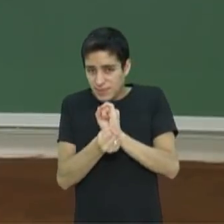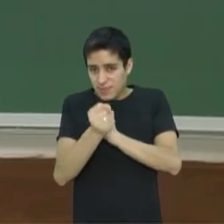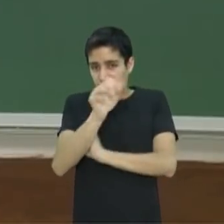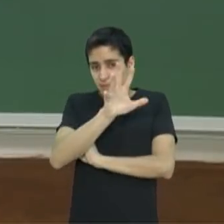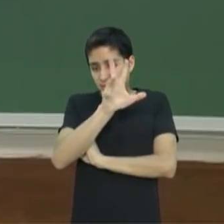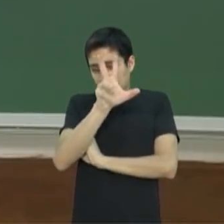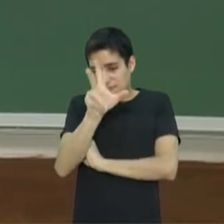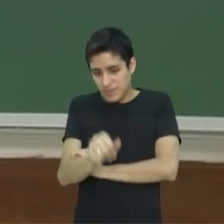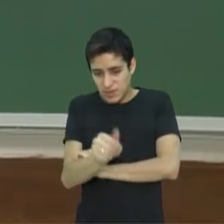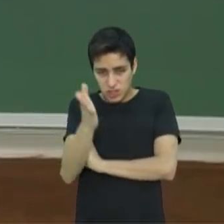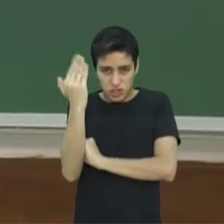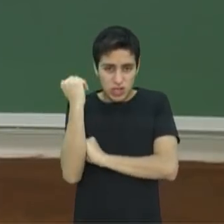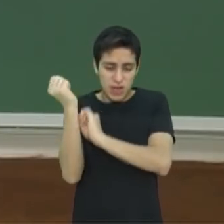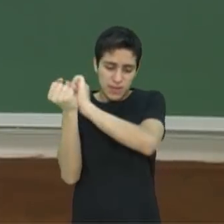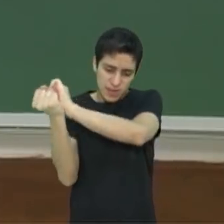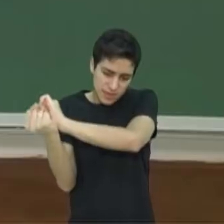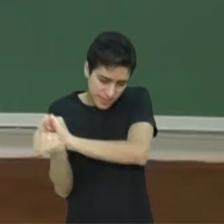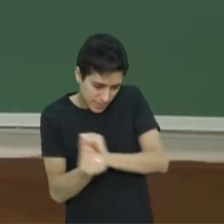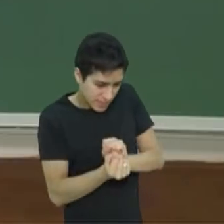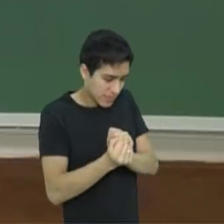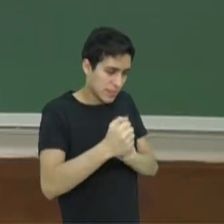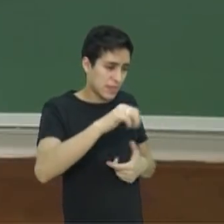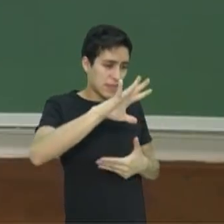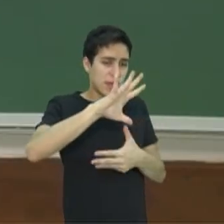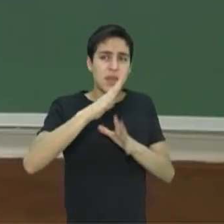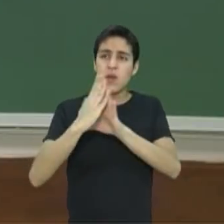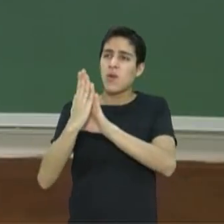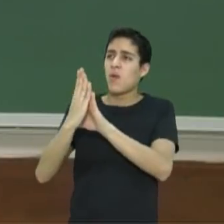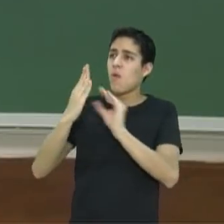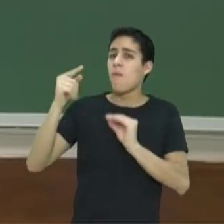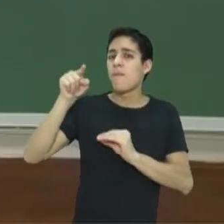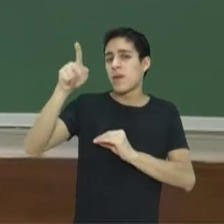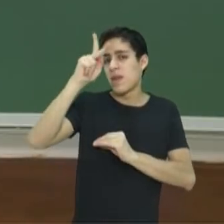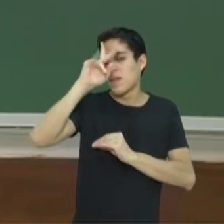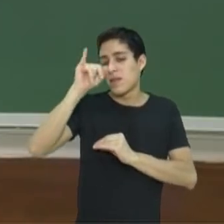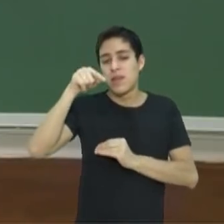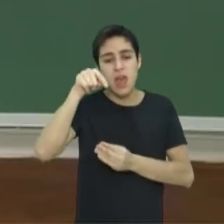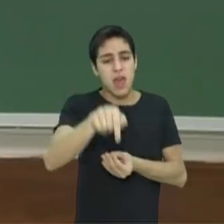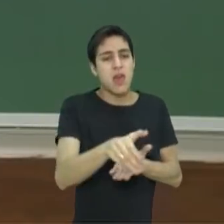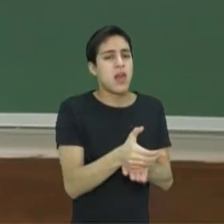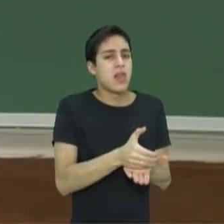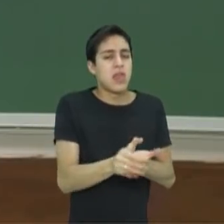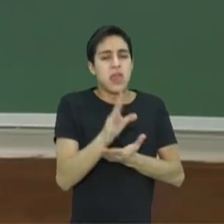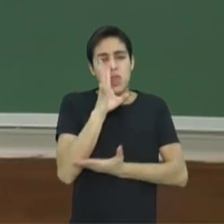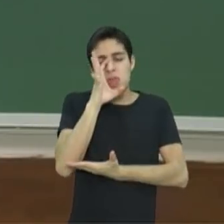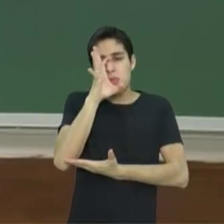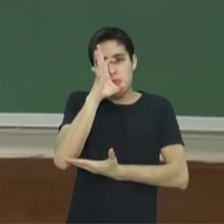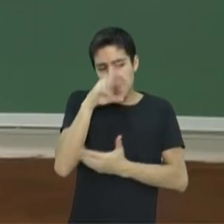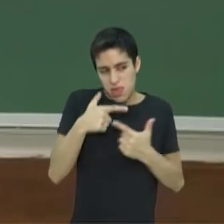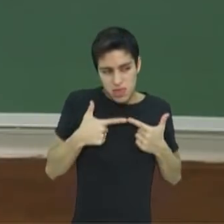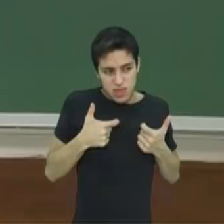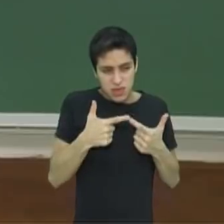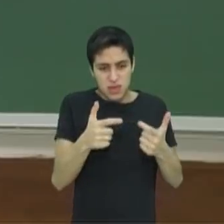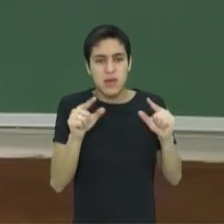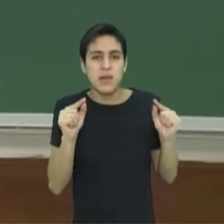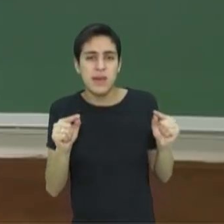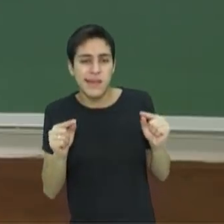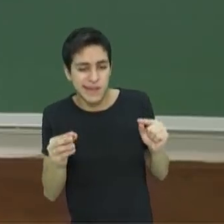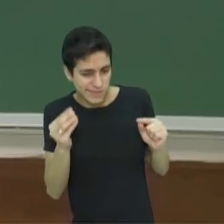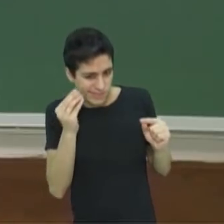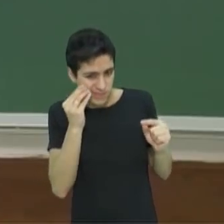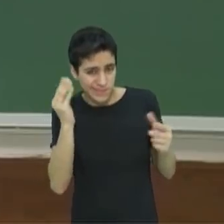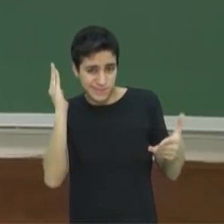que tinham sido transportados para a América seguissem o modelo do Haiti e eles iniciassem guerras pela